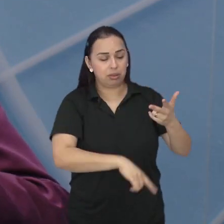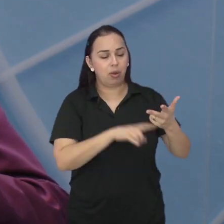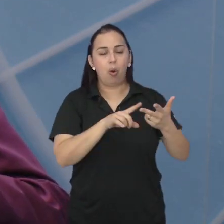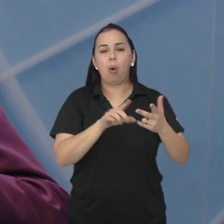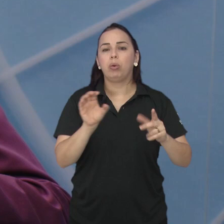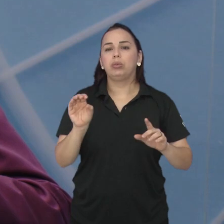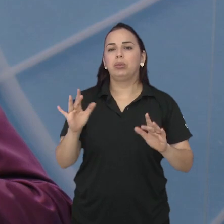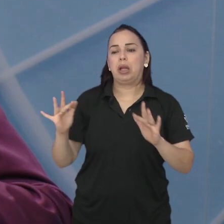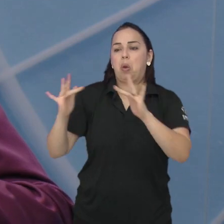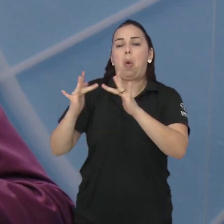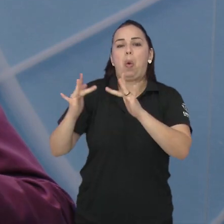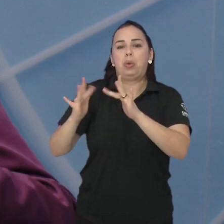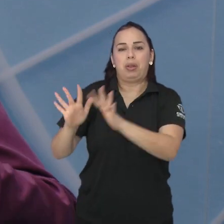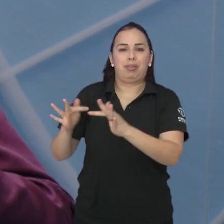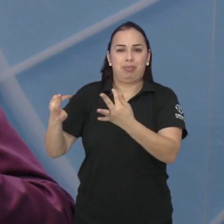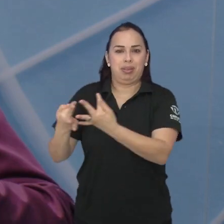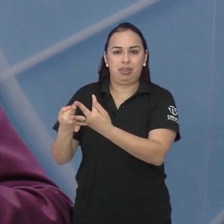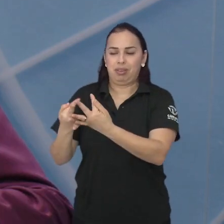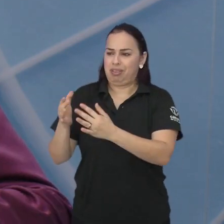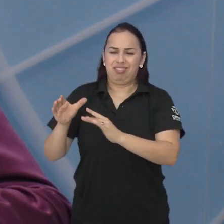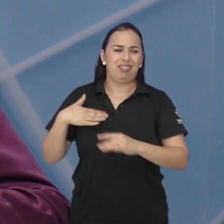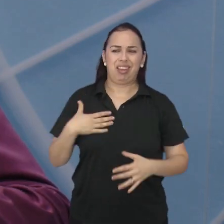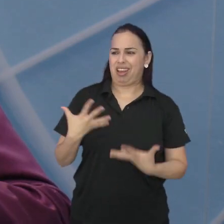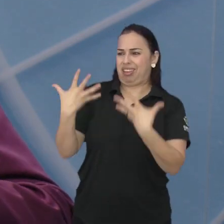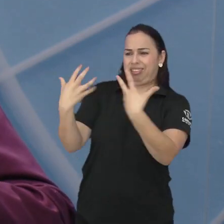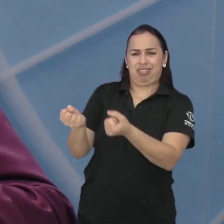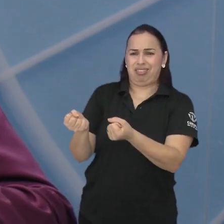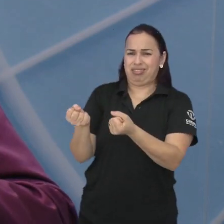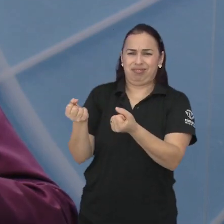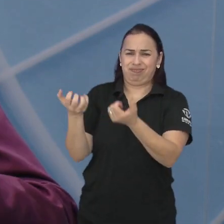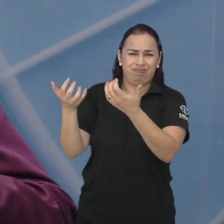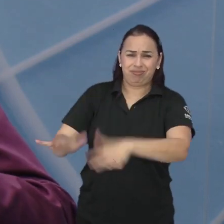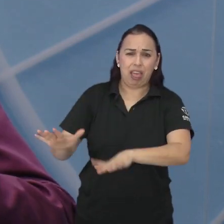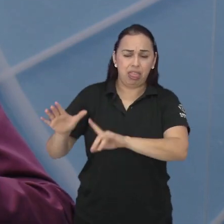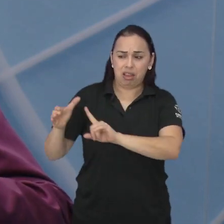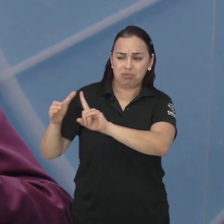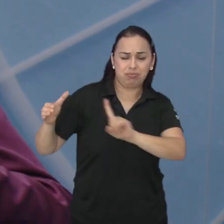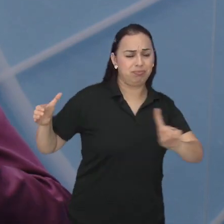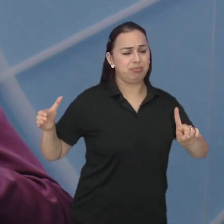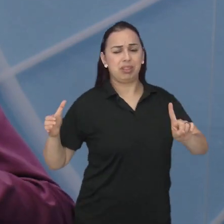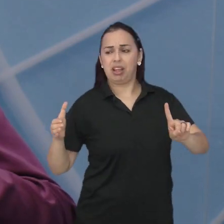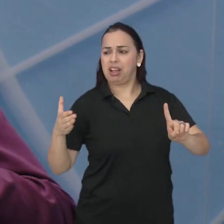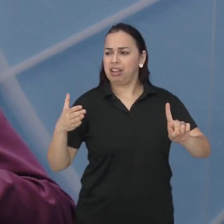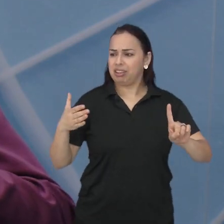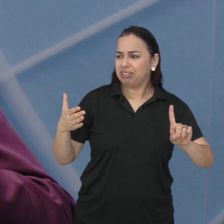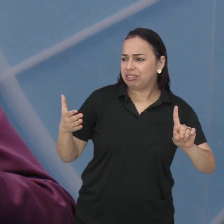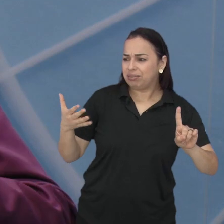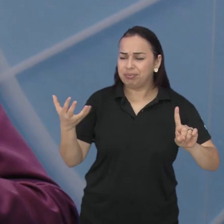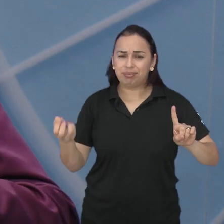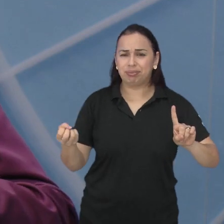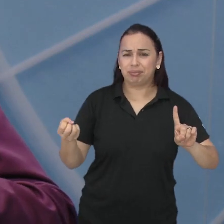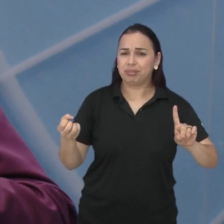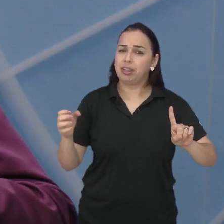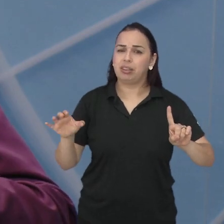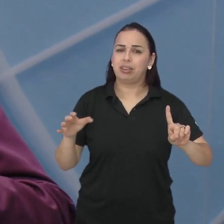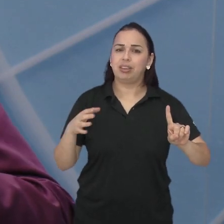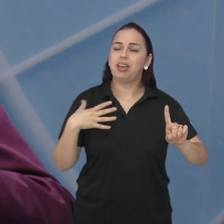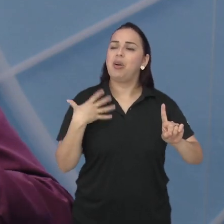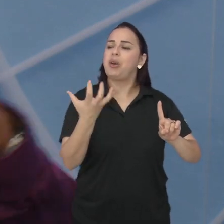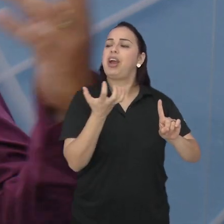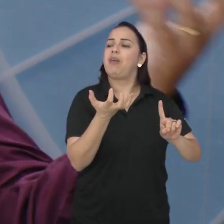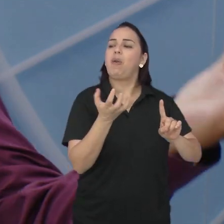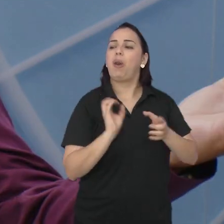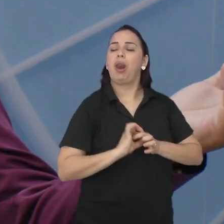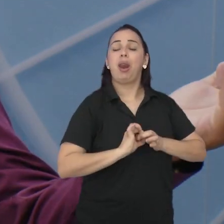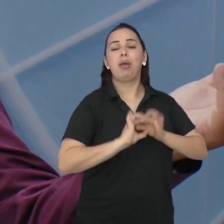tanto vínculo familiar, ela mesmo se projeta, né, para essa situação. Ah, não, eu vejo que eu não sirvo mais para aquele contexto familiar, eu